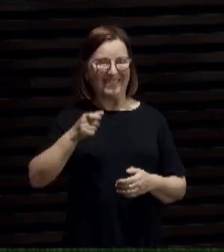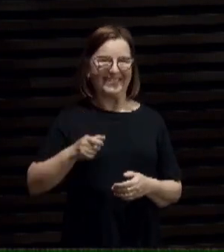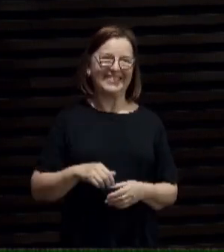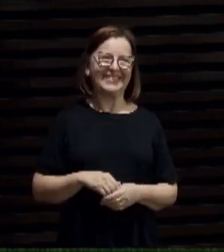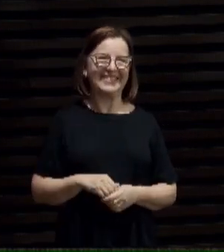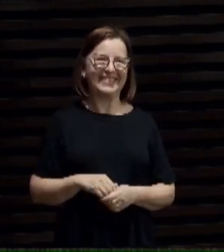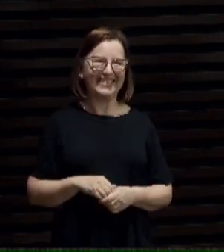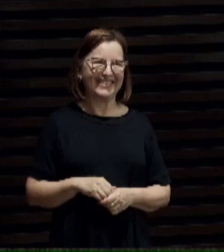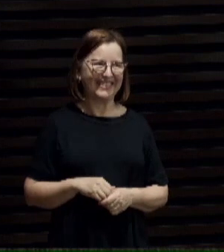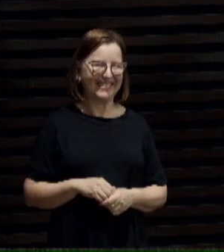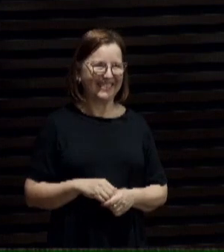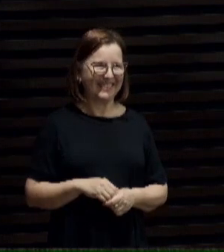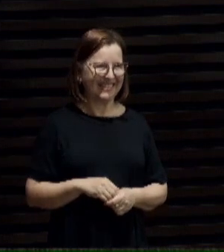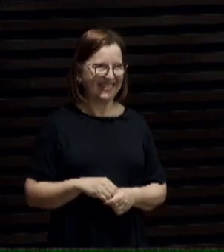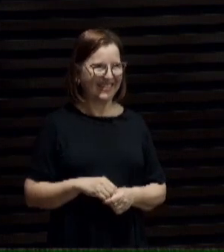E